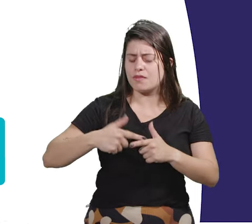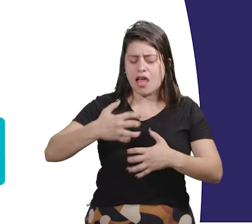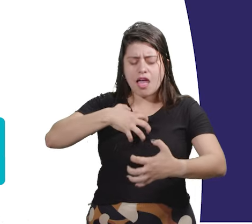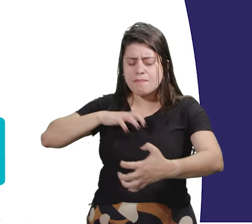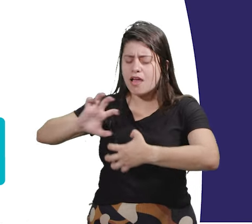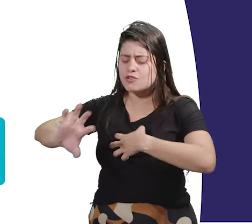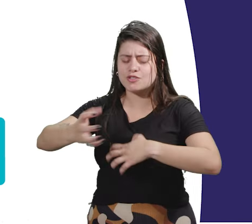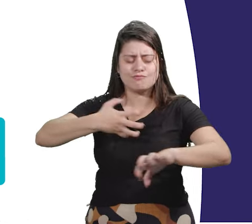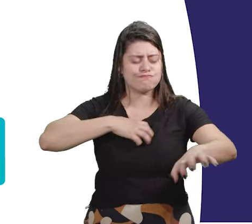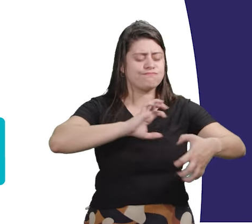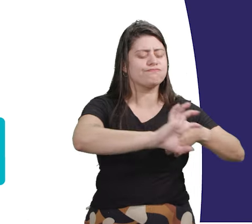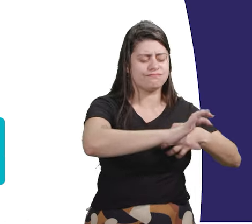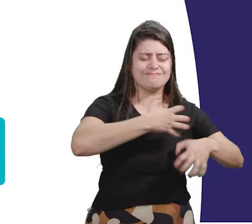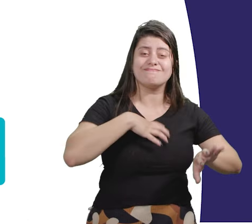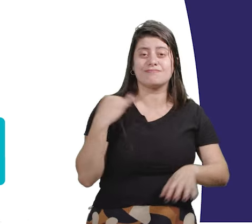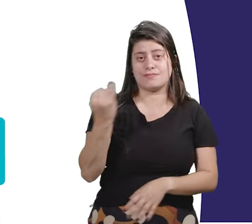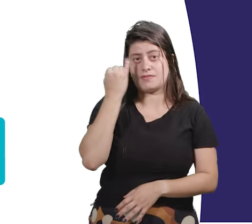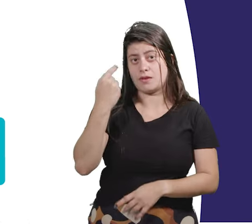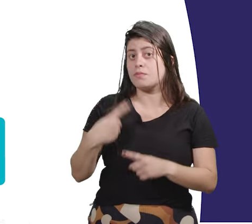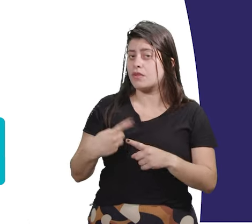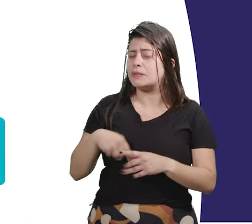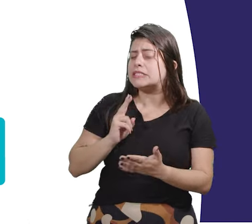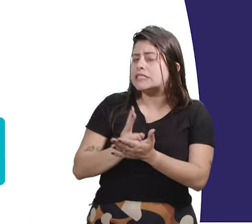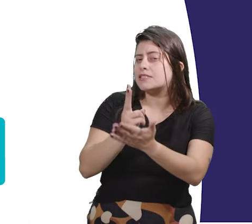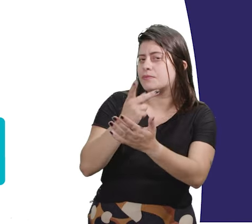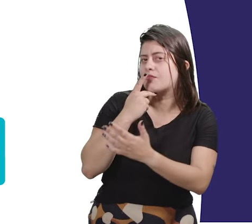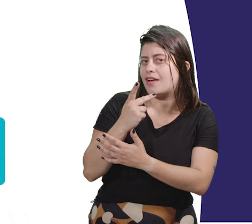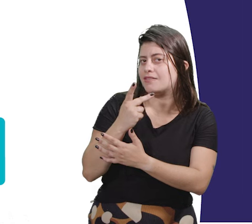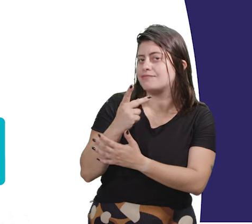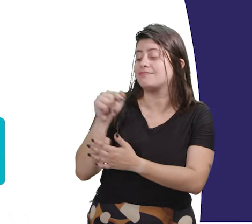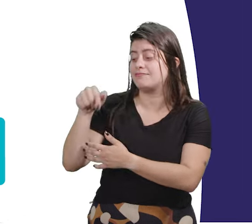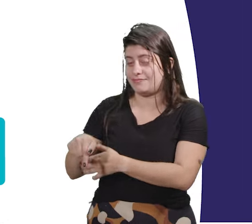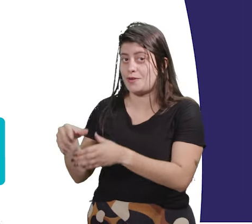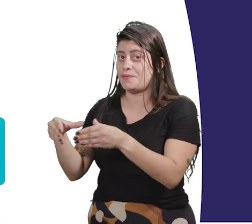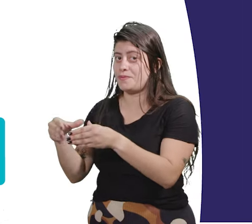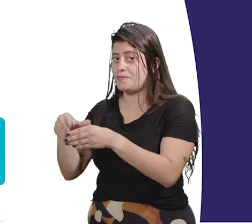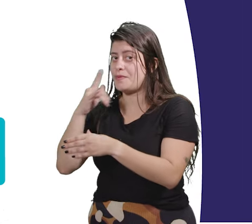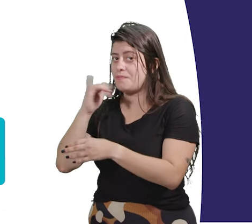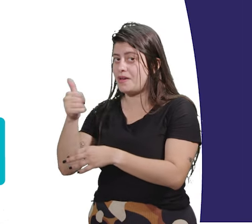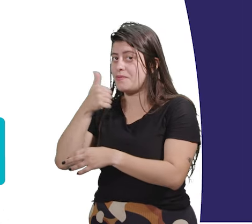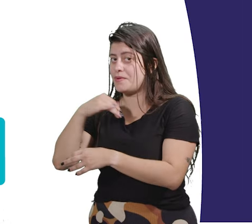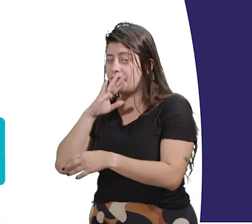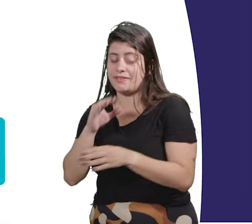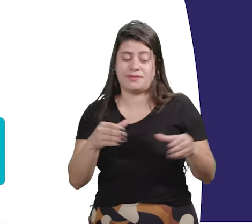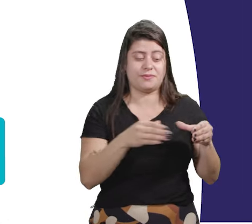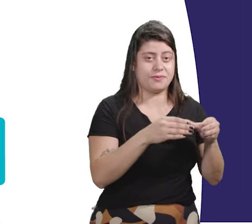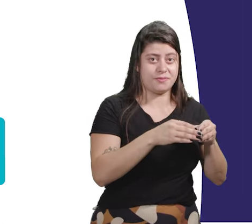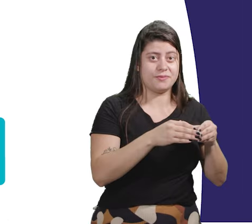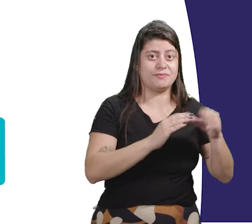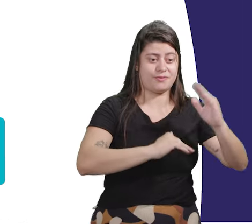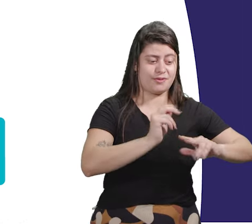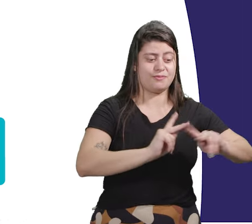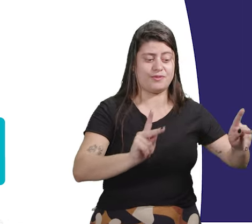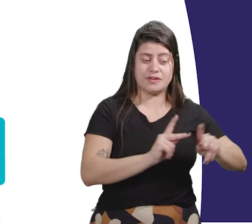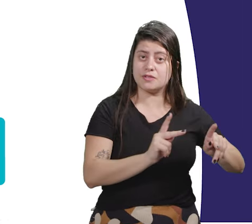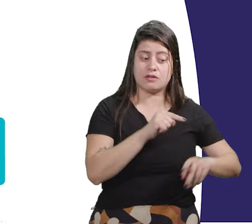falo que tanto os pais, né, quanto os educadores, eles têm um papel fundamental na vida dessas crianças,